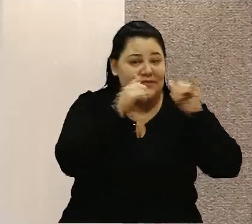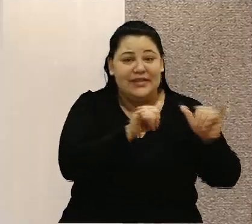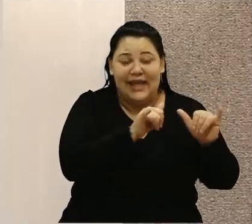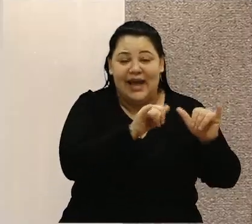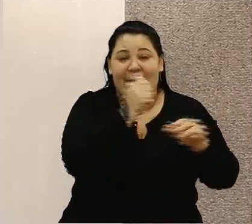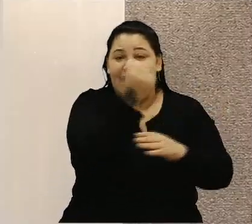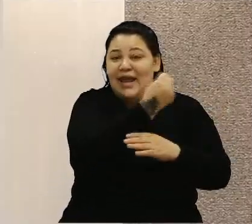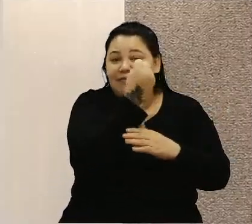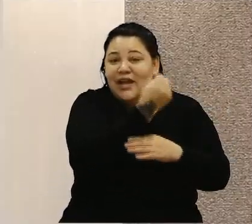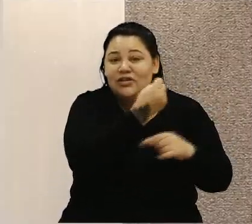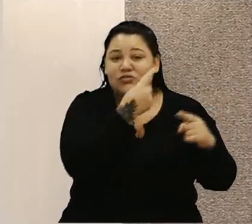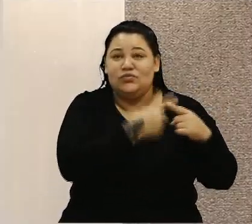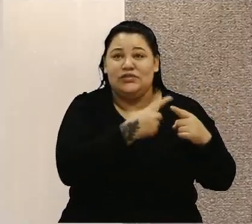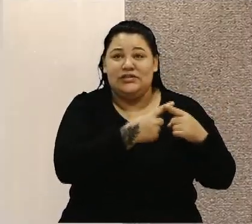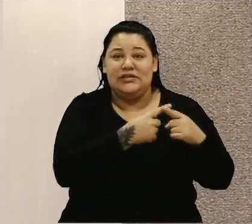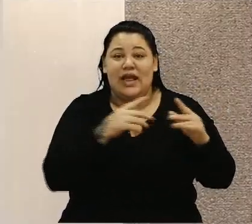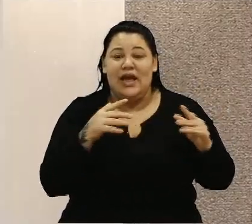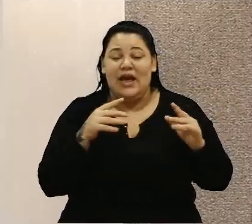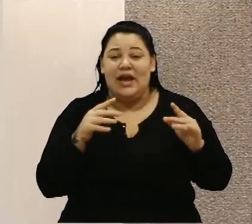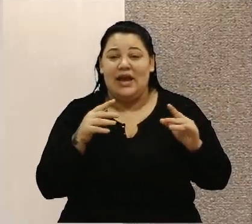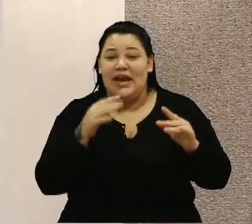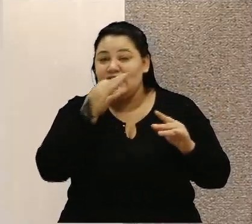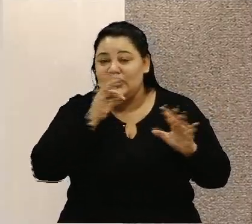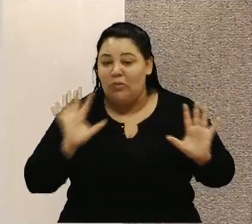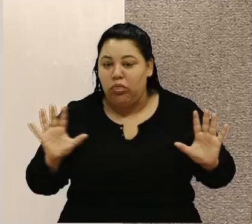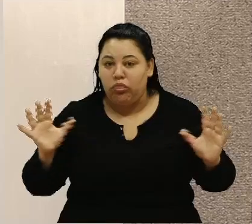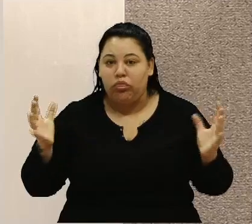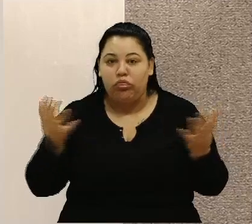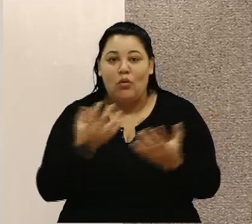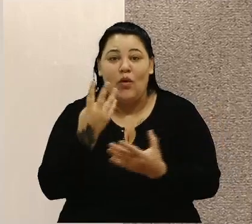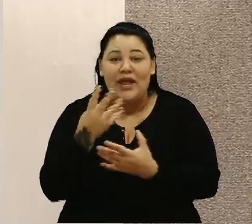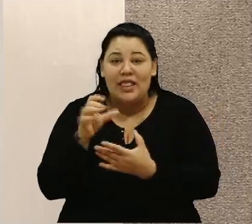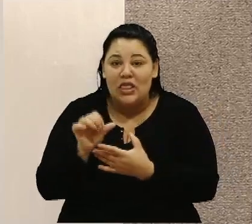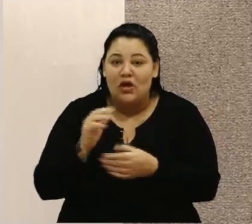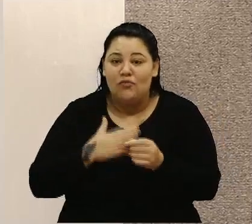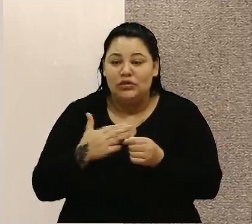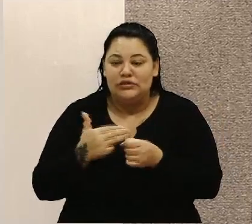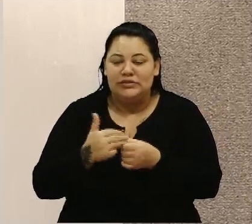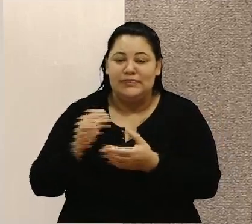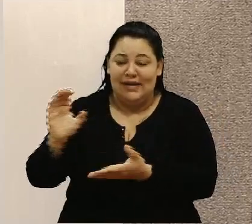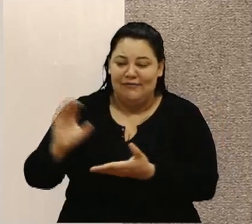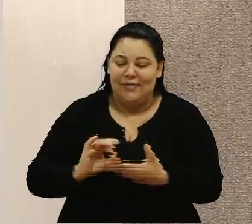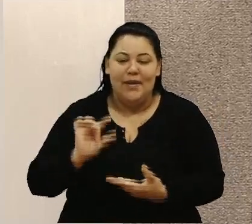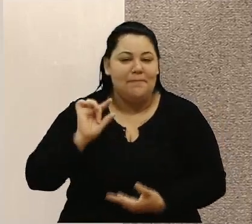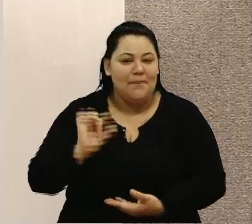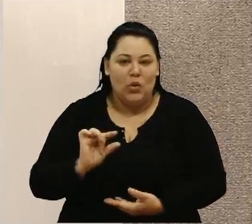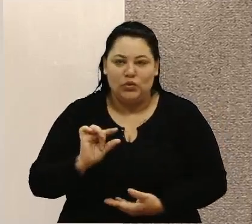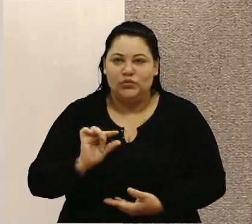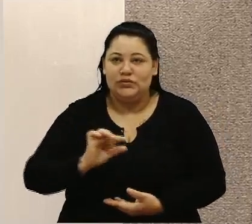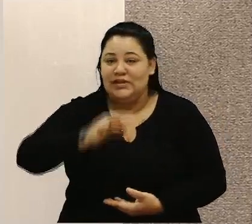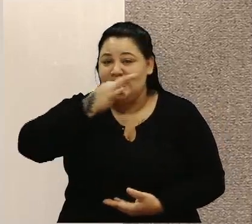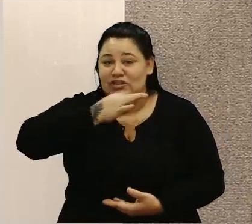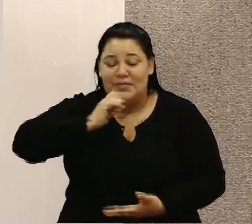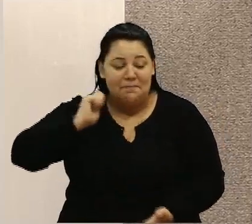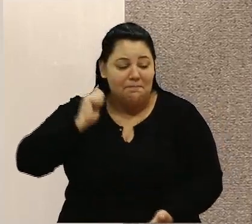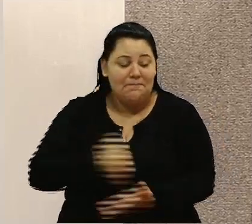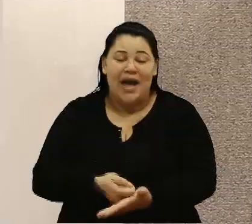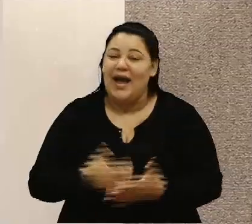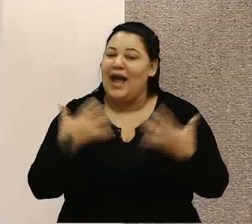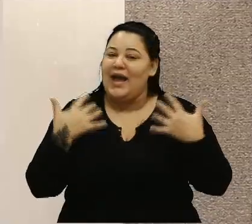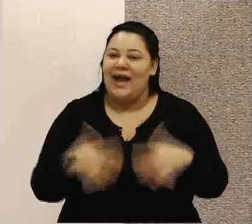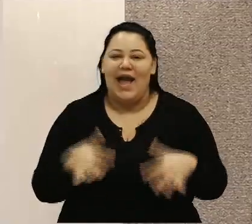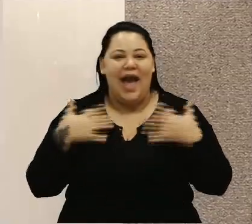Caxias abraça 49 municípios, um repasse do Estado da Federação é pequeno, Caxias aporta um recurso elevado e isso é